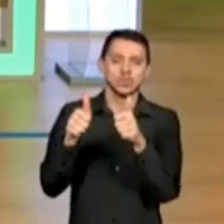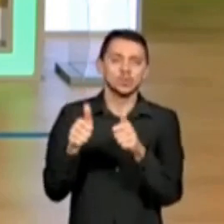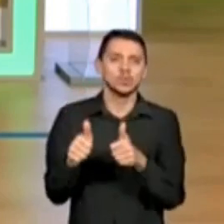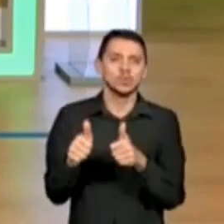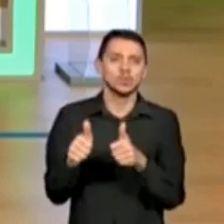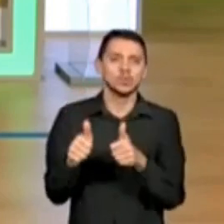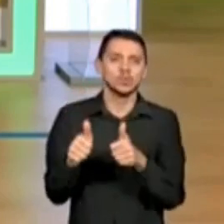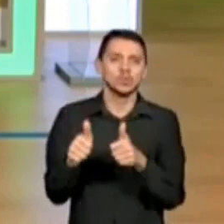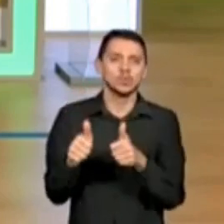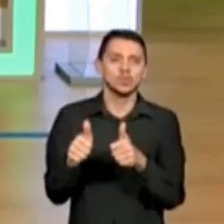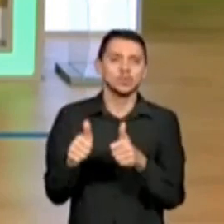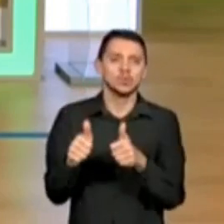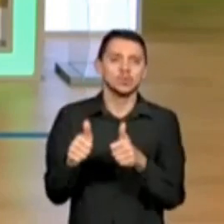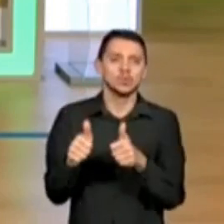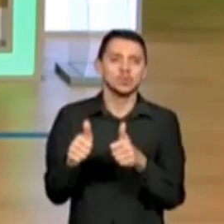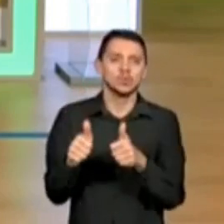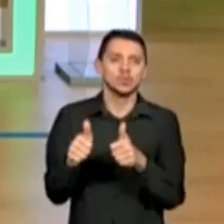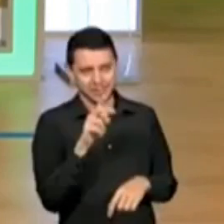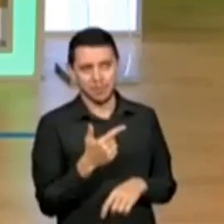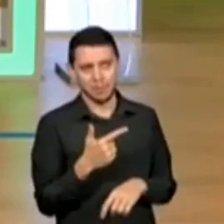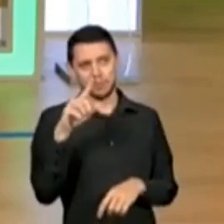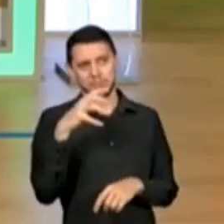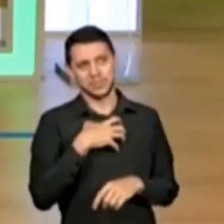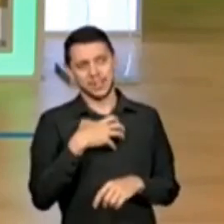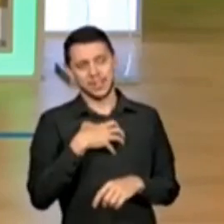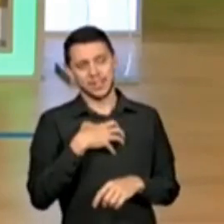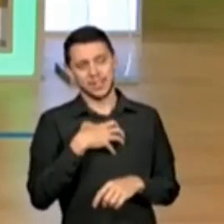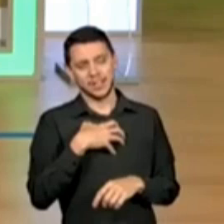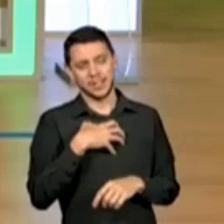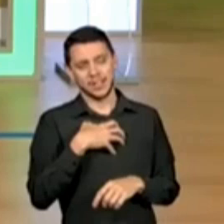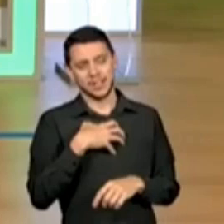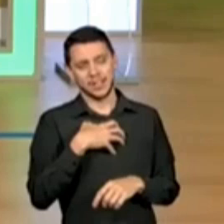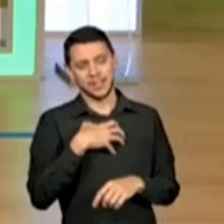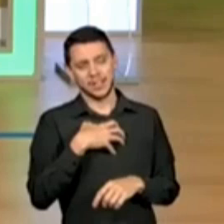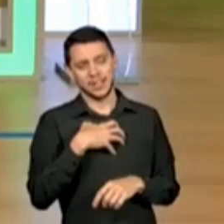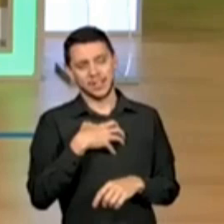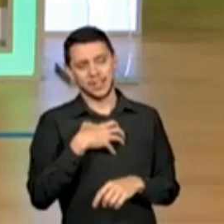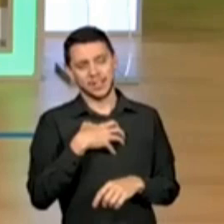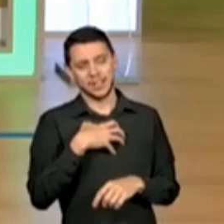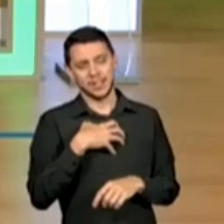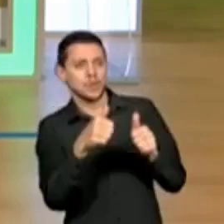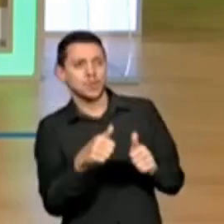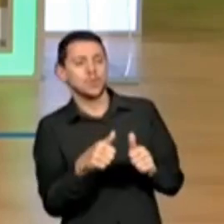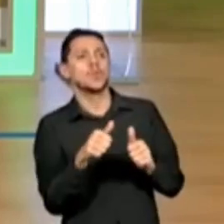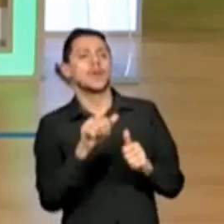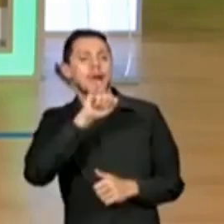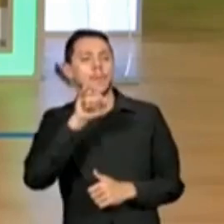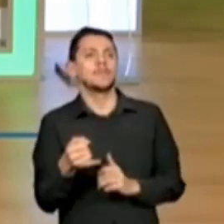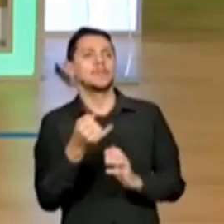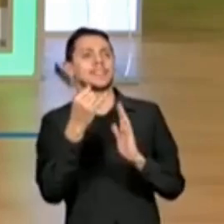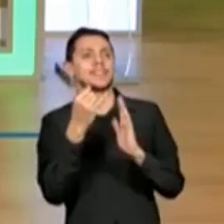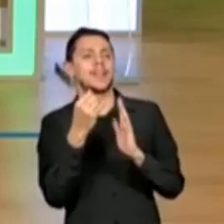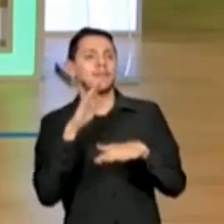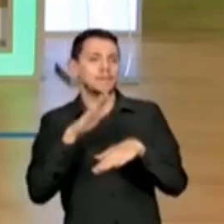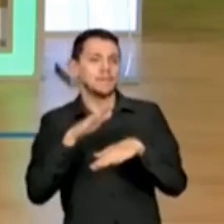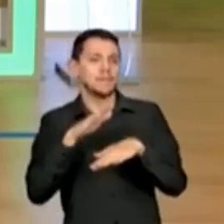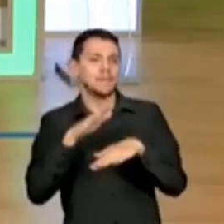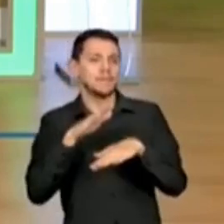outra figura e aproveitar o construir o cone? O